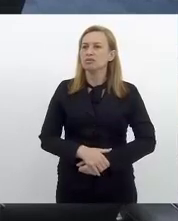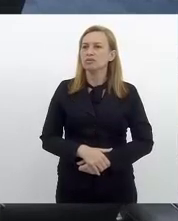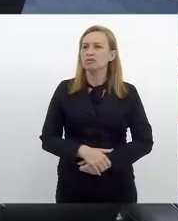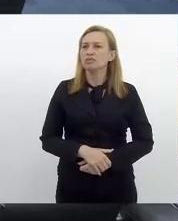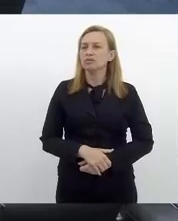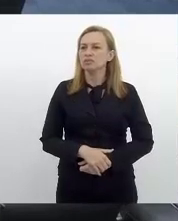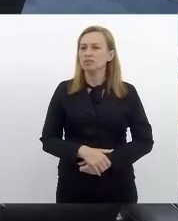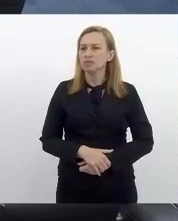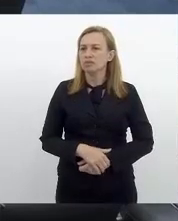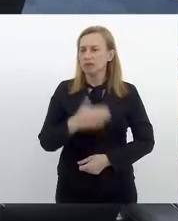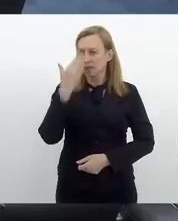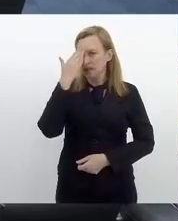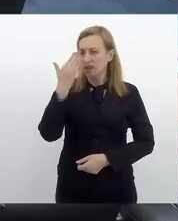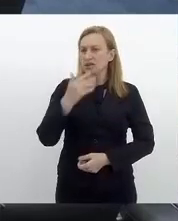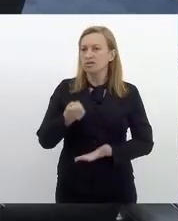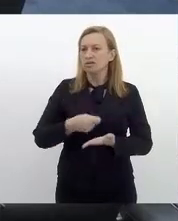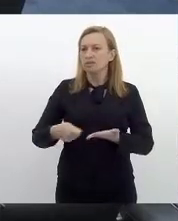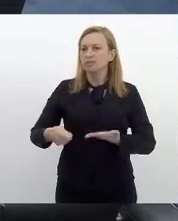obrigada